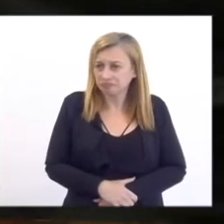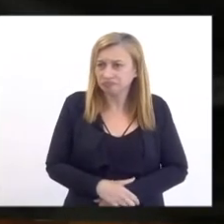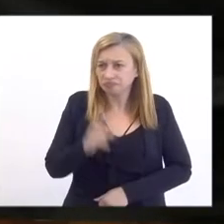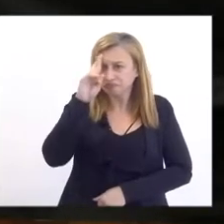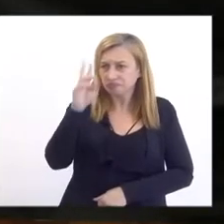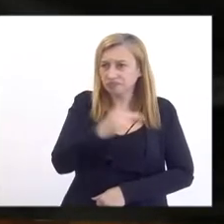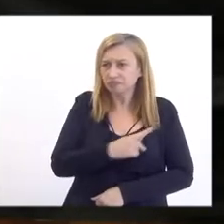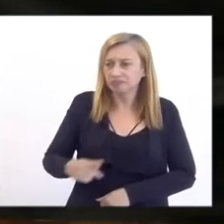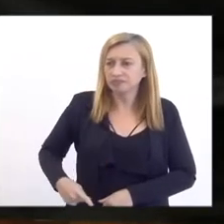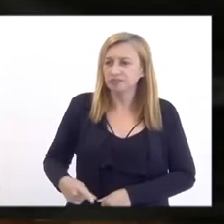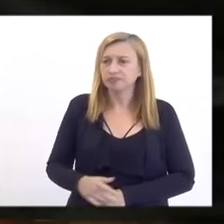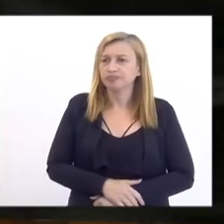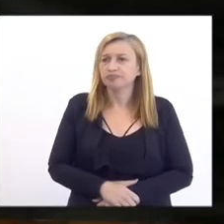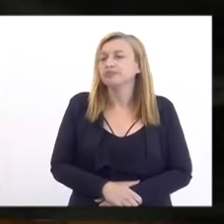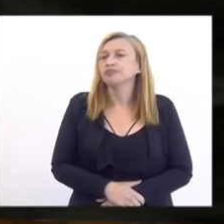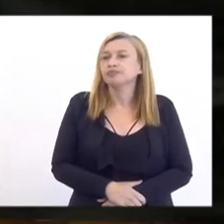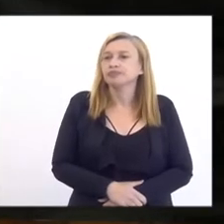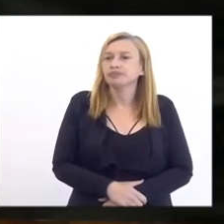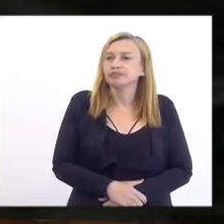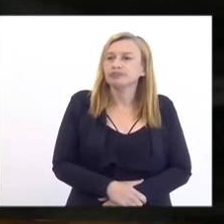Presidente.